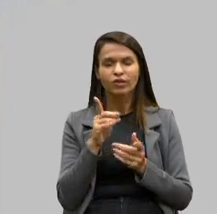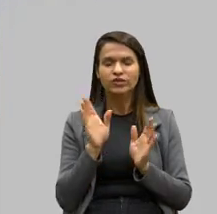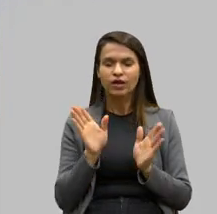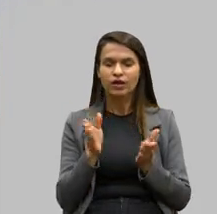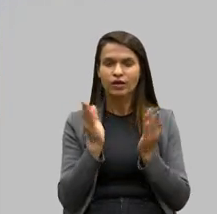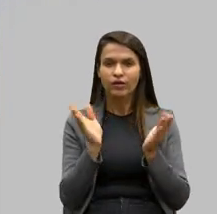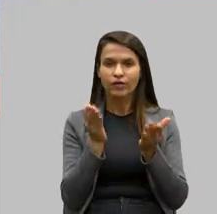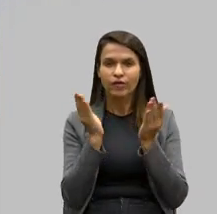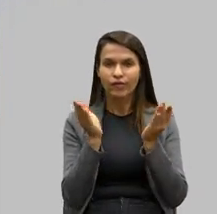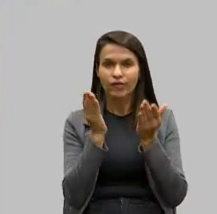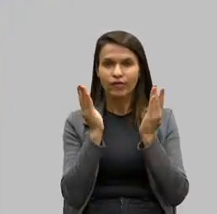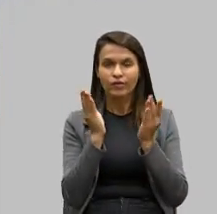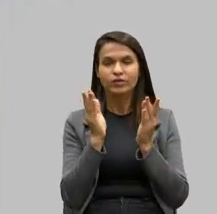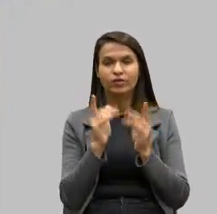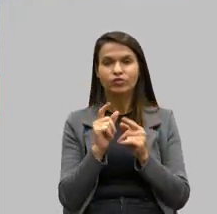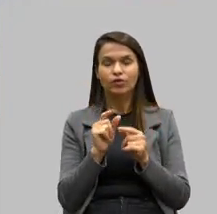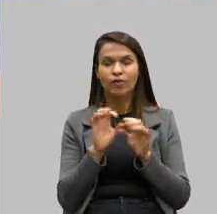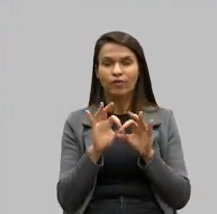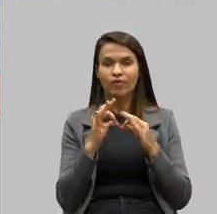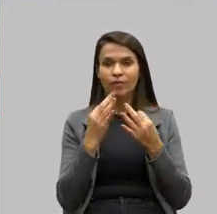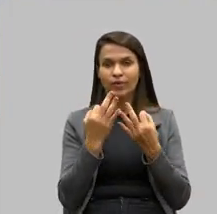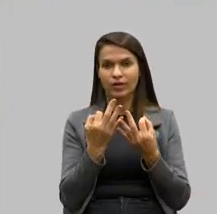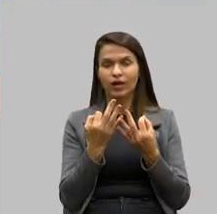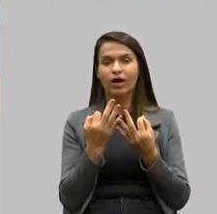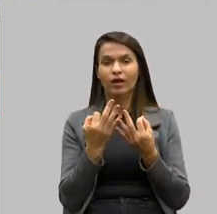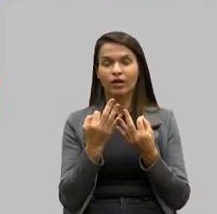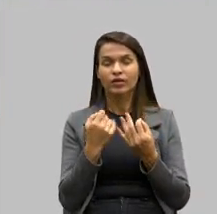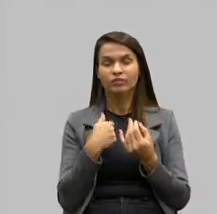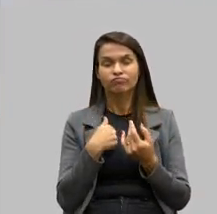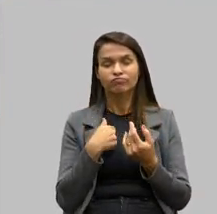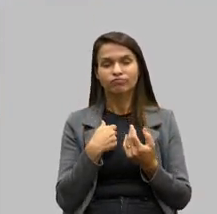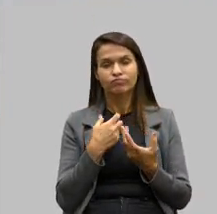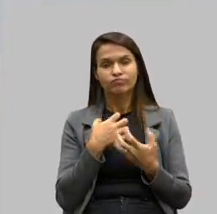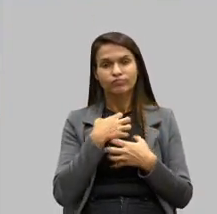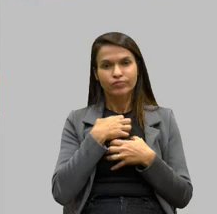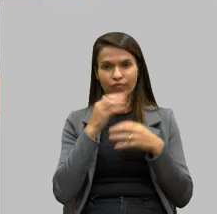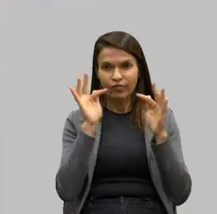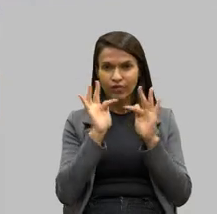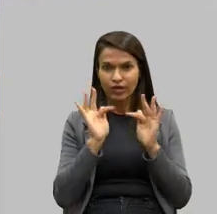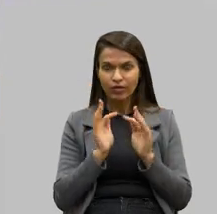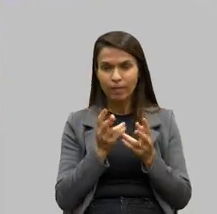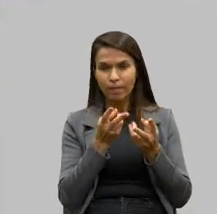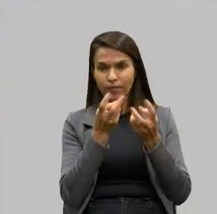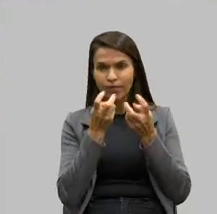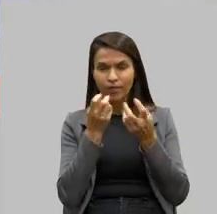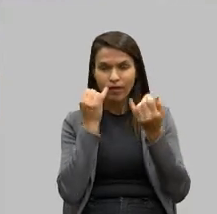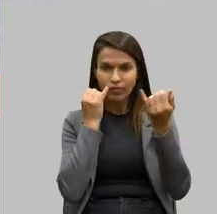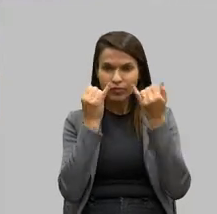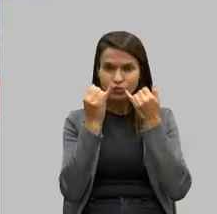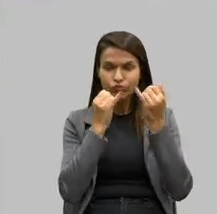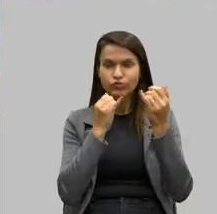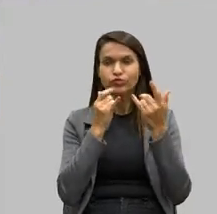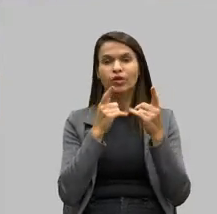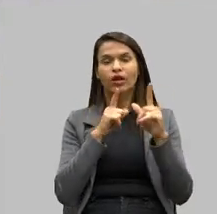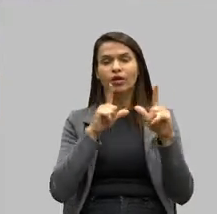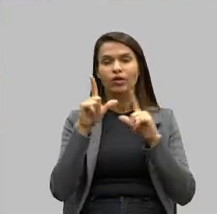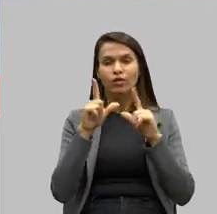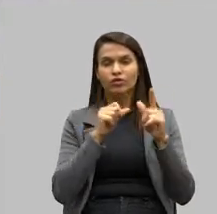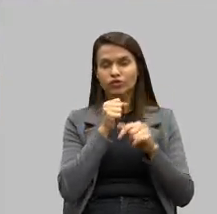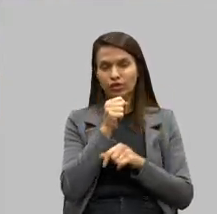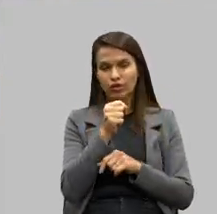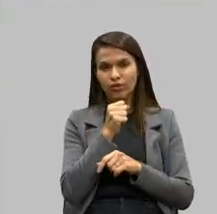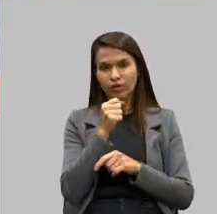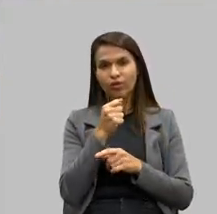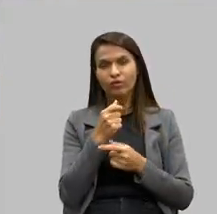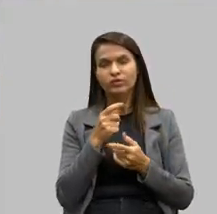agricultura familiar, que eu puxo mostrar, e ficamos muito felizes quando vimos a notícia no jornal desse reconhecimento